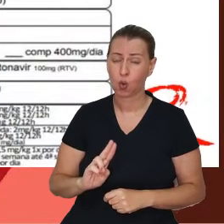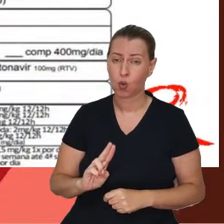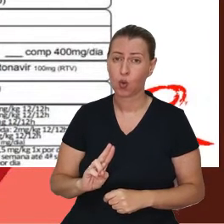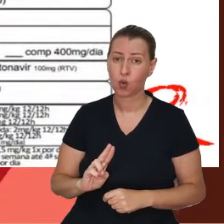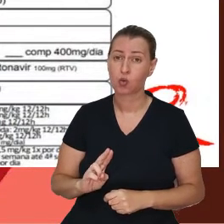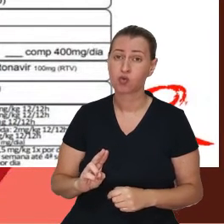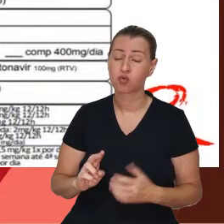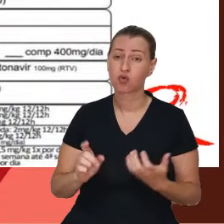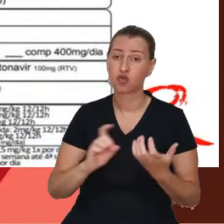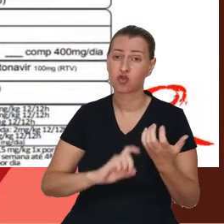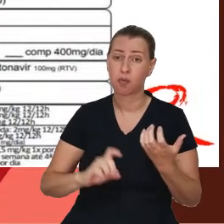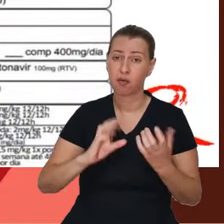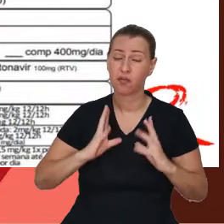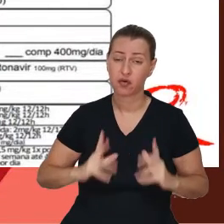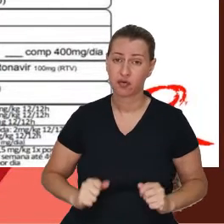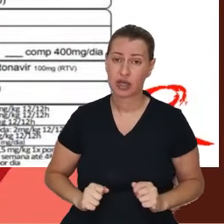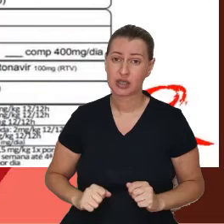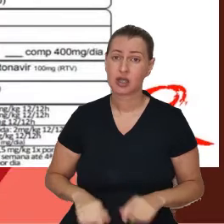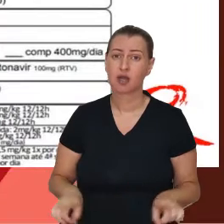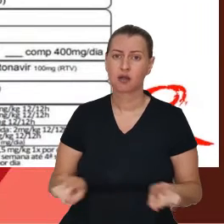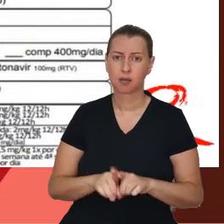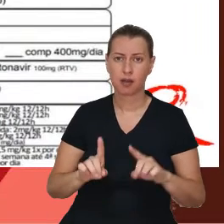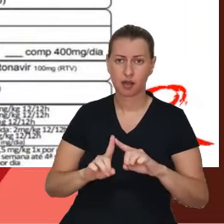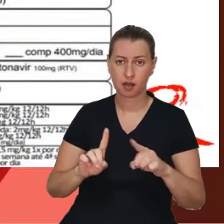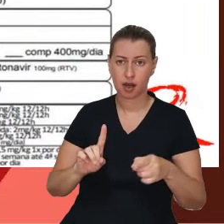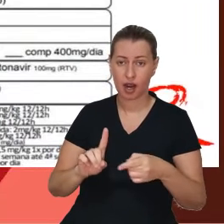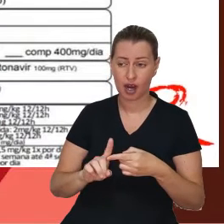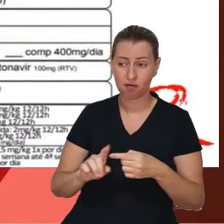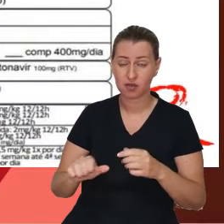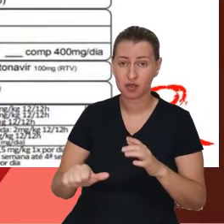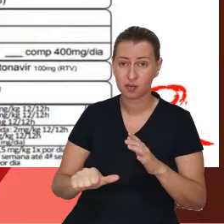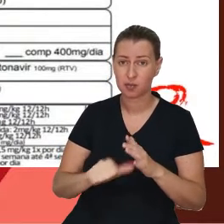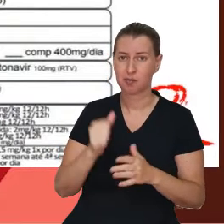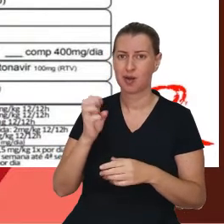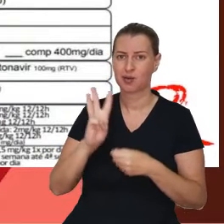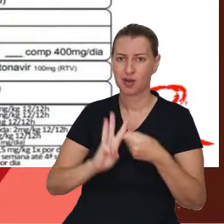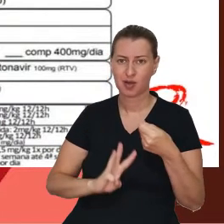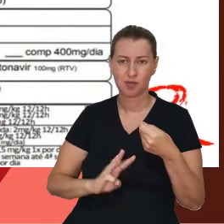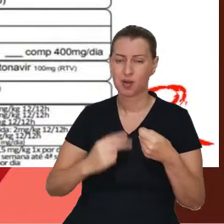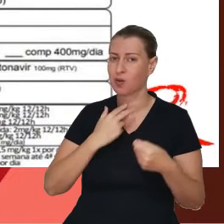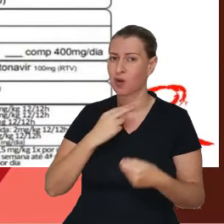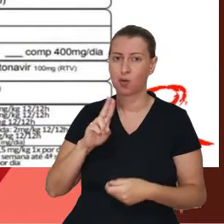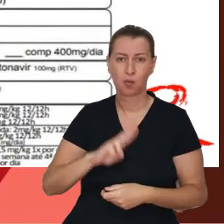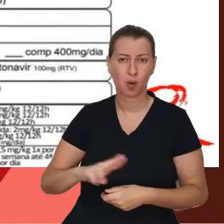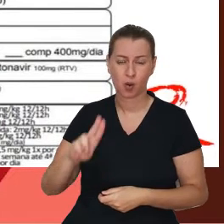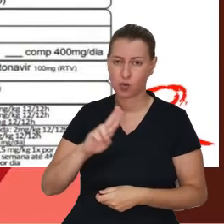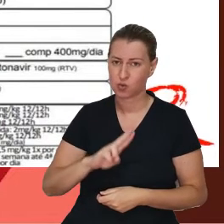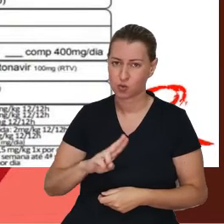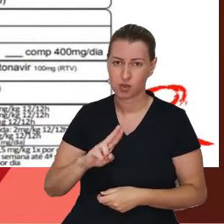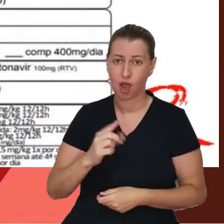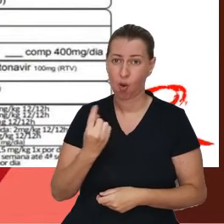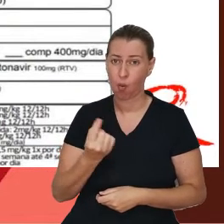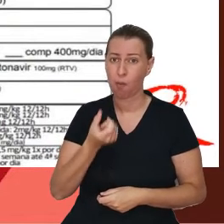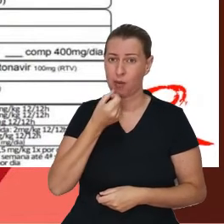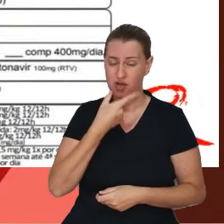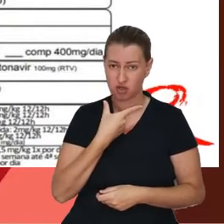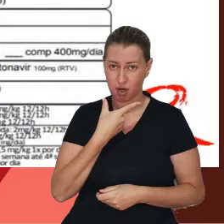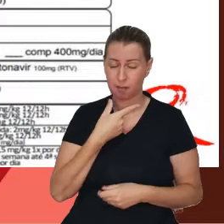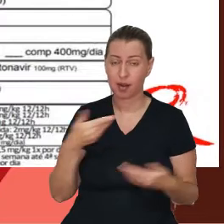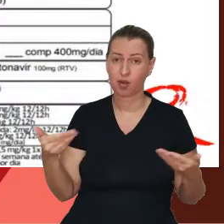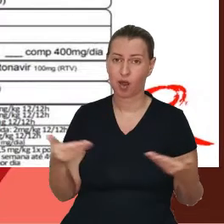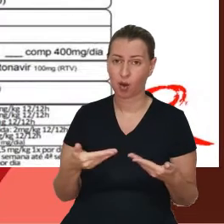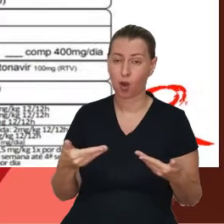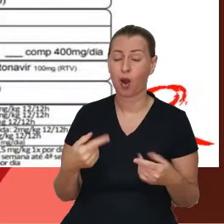que estão no primeiro trimestre não podem usar dolutegravir, pelo menos por enquanto, né? Algo